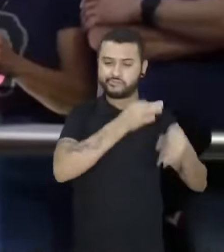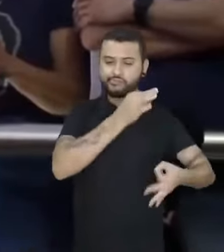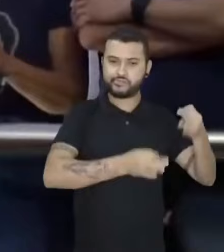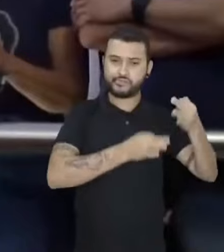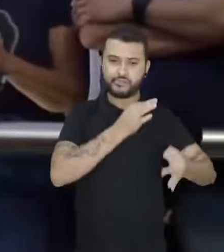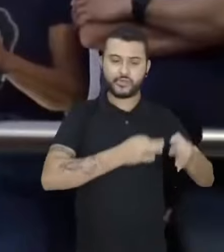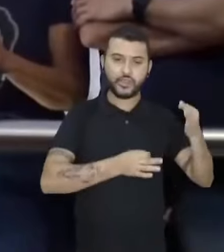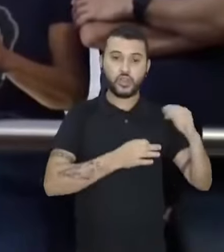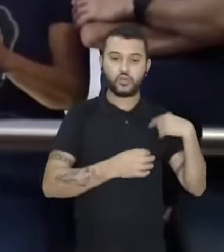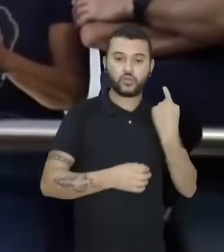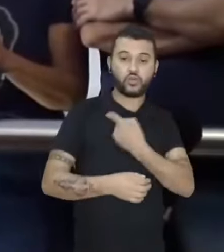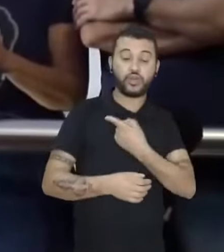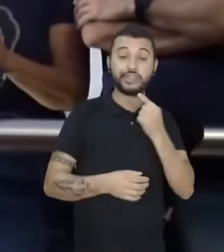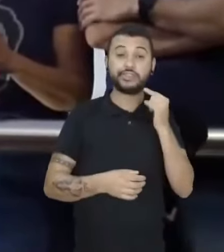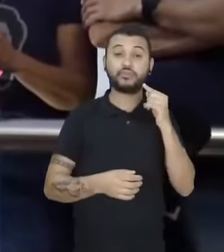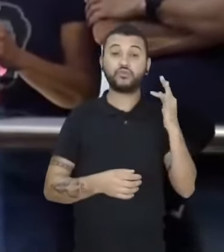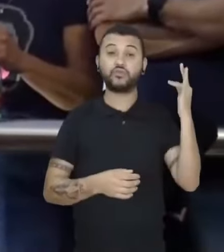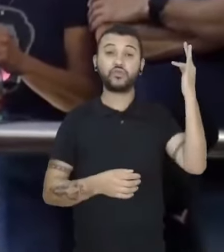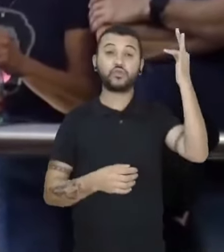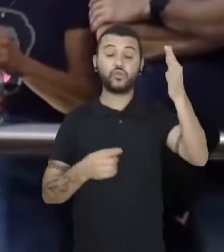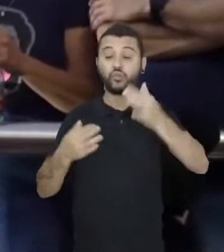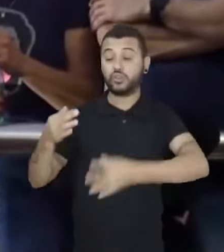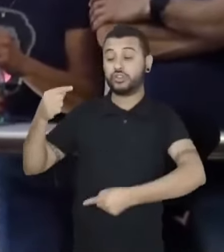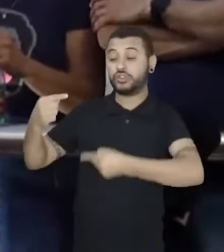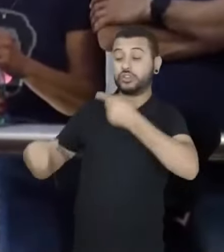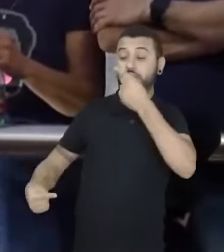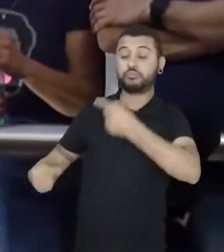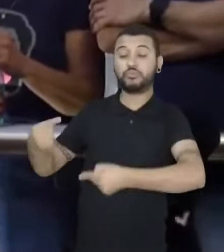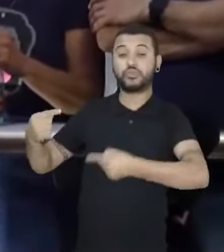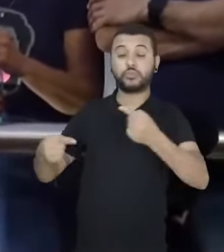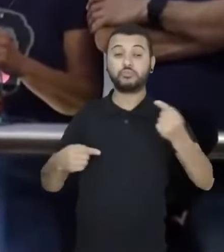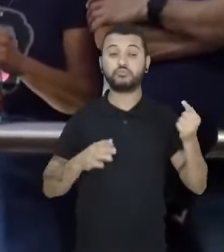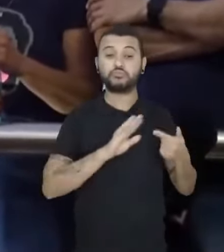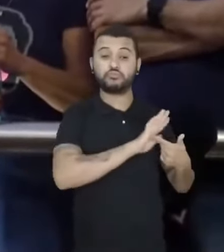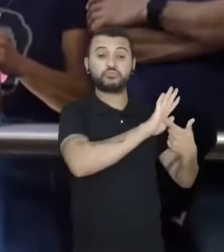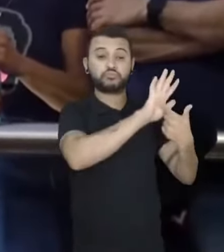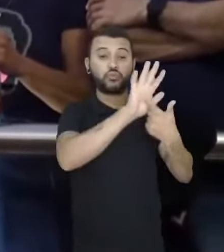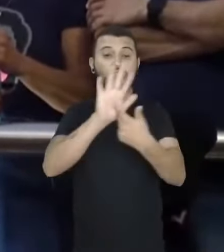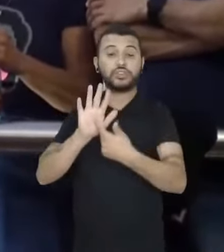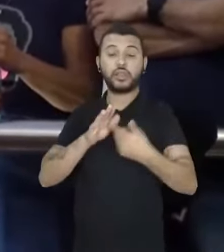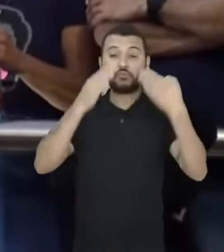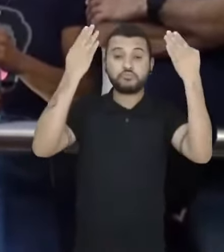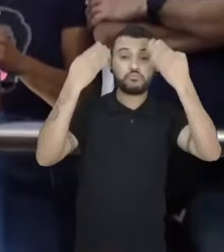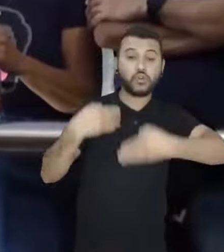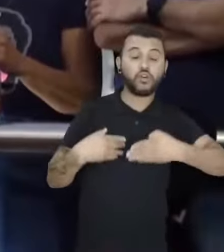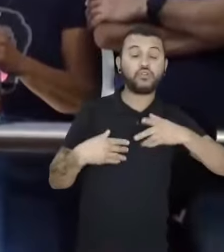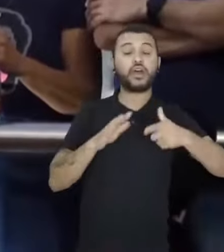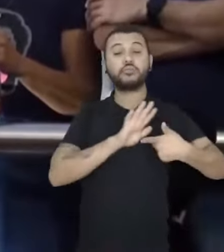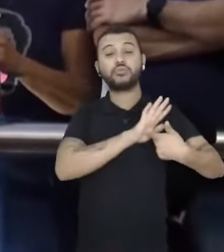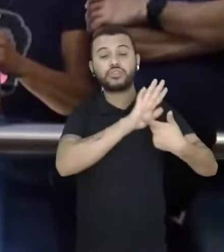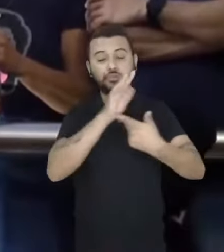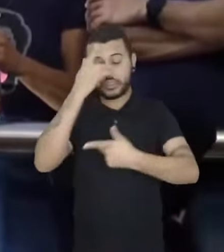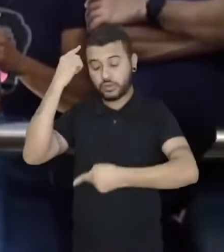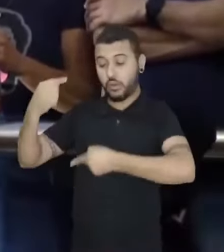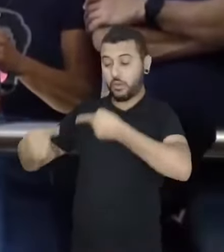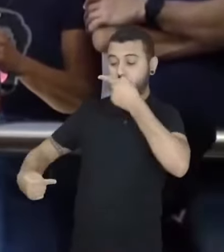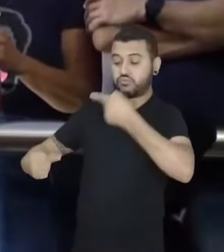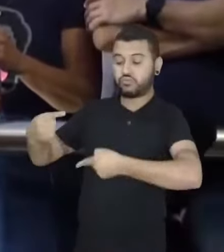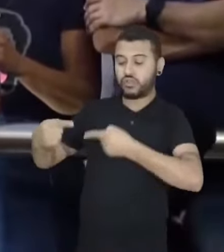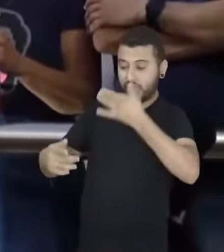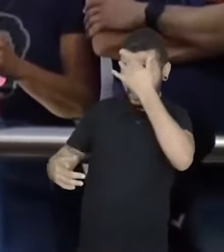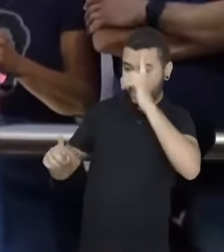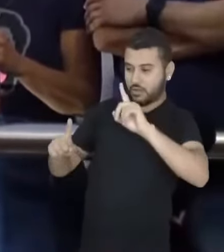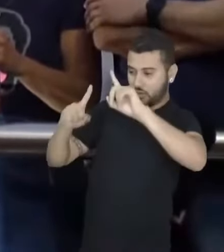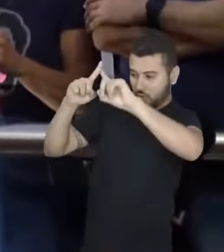Para que a gente, quando tiver uma disputa, a gente possa dizer para os nossos adversários o que é que nós